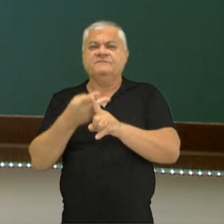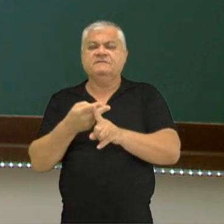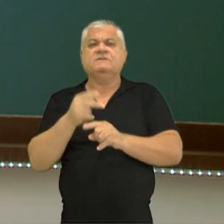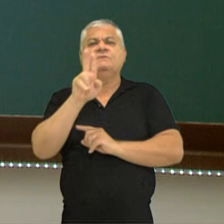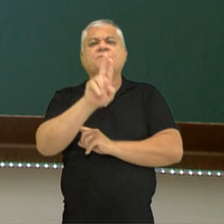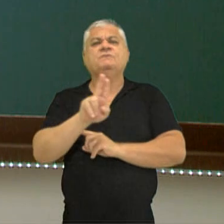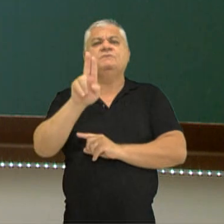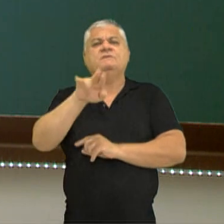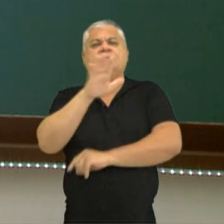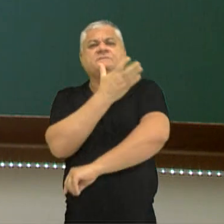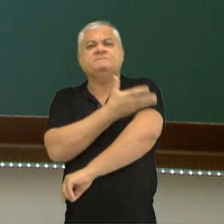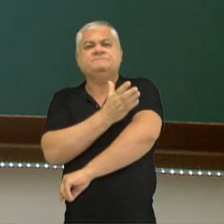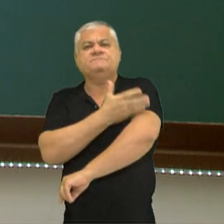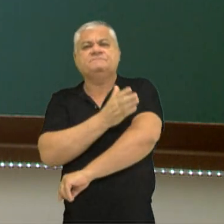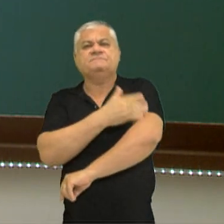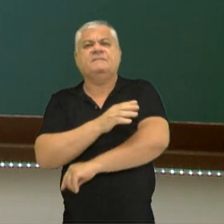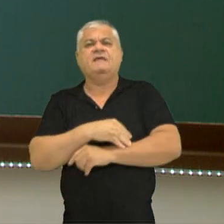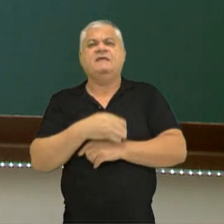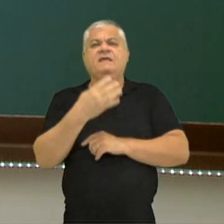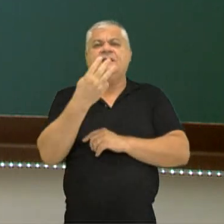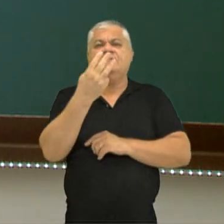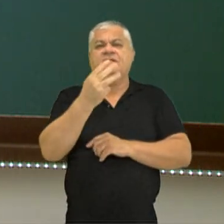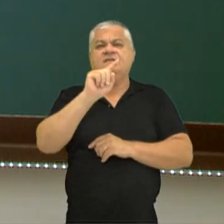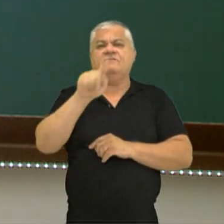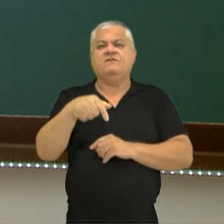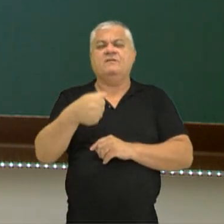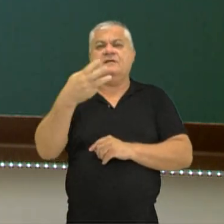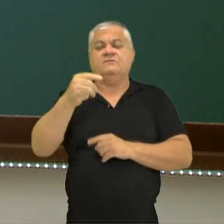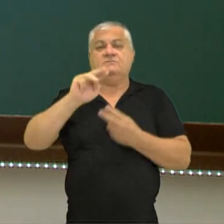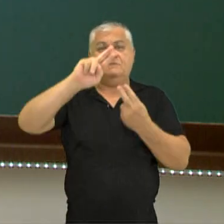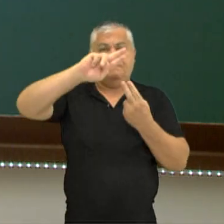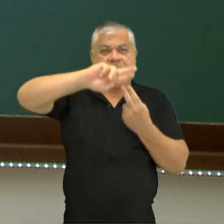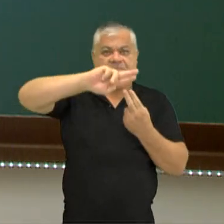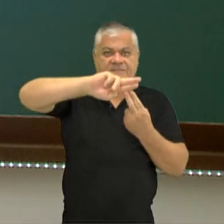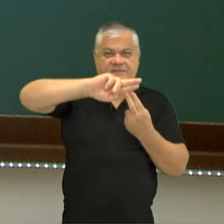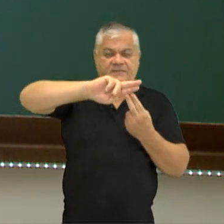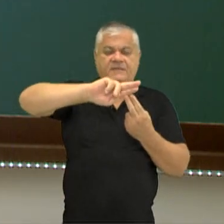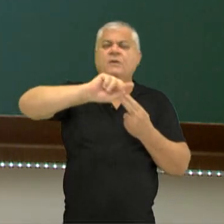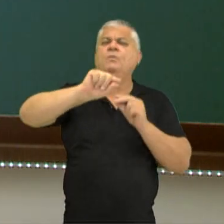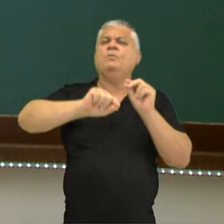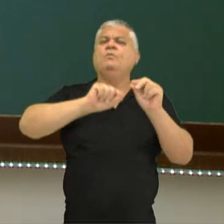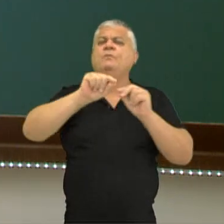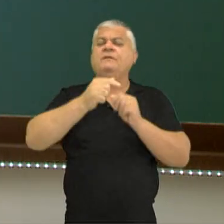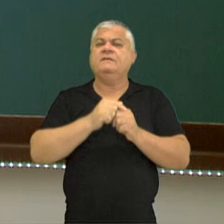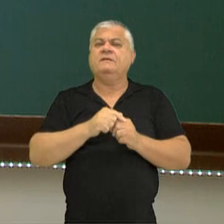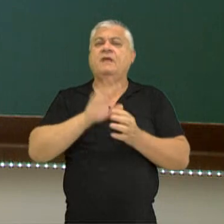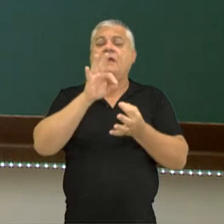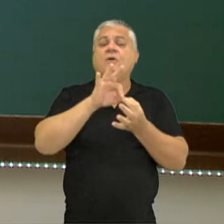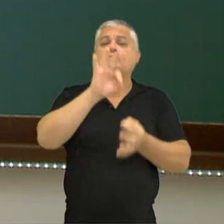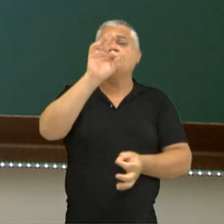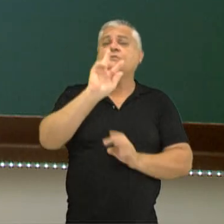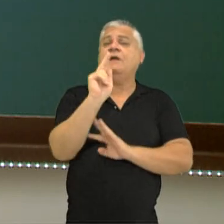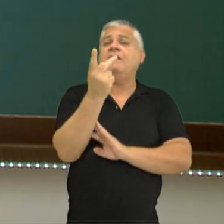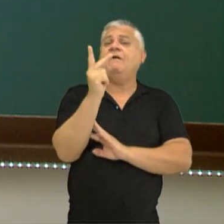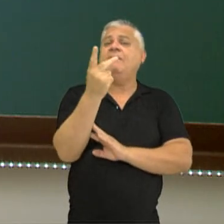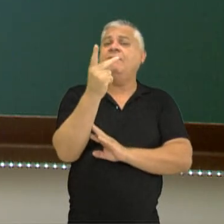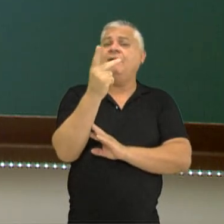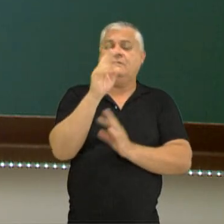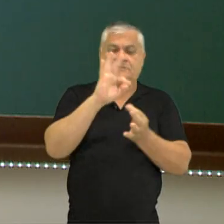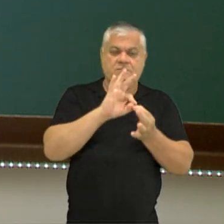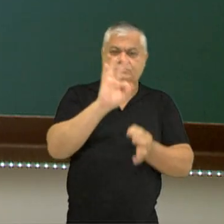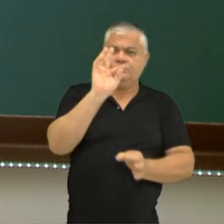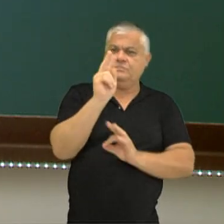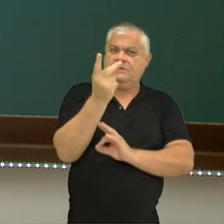nesse exercício 3,14 o π. Para isso, o que eu quero saber? A altura. Então, primeira coisa que a